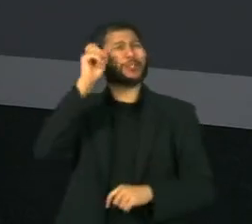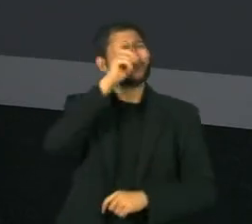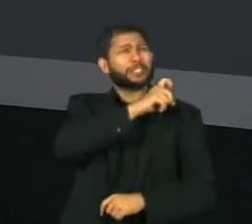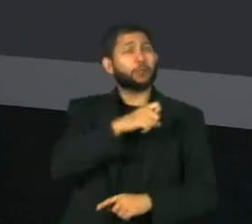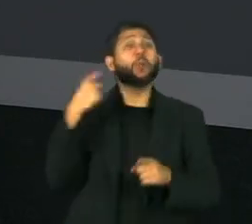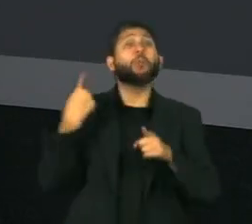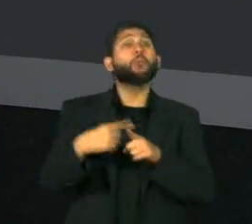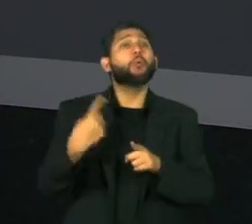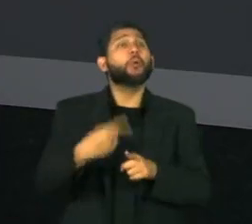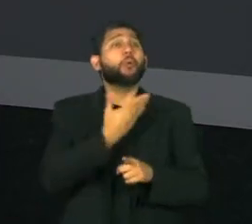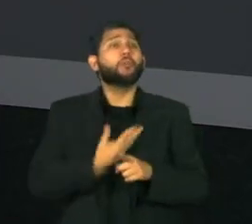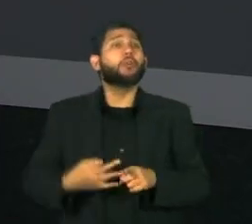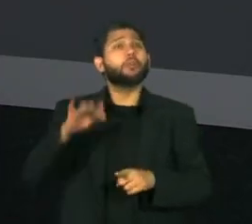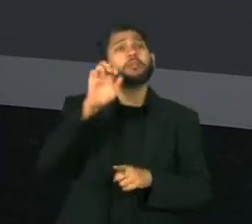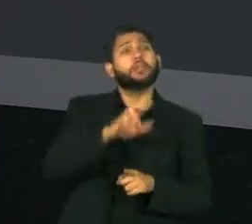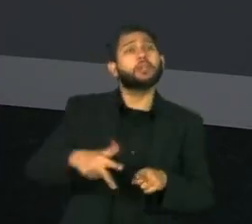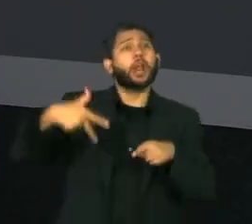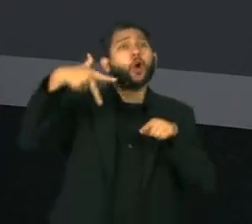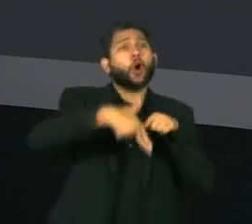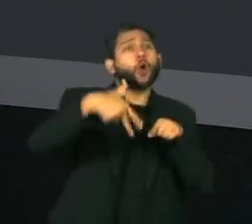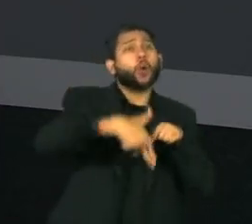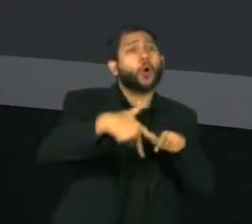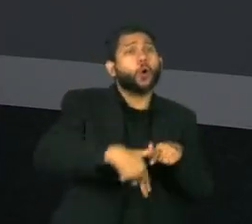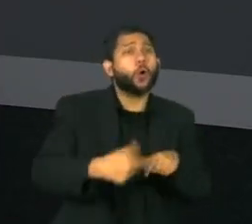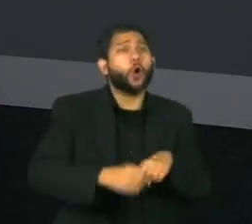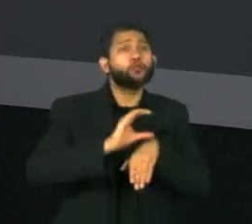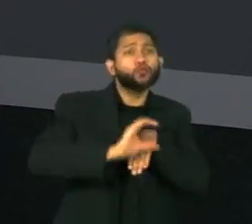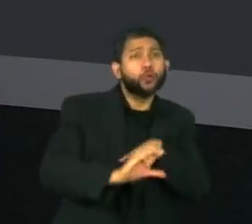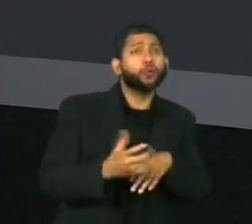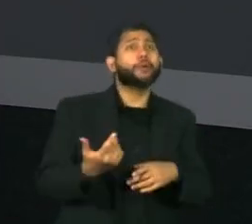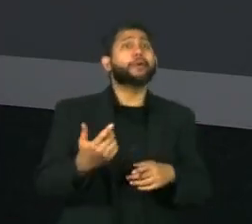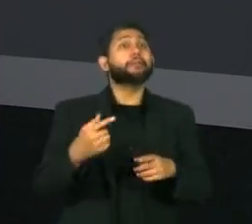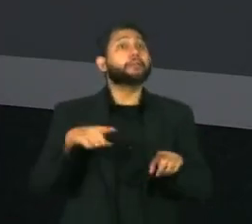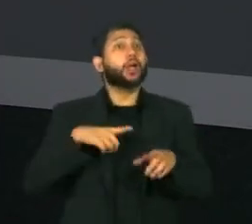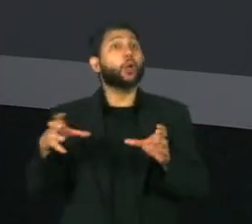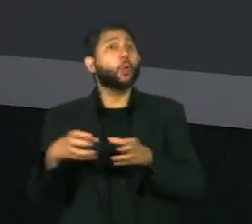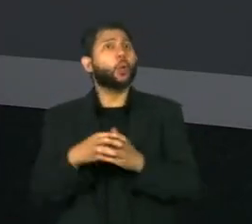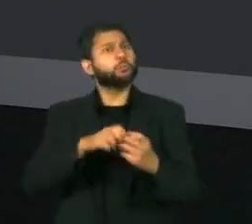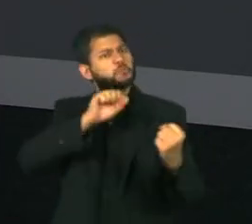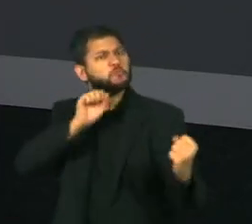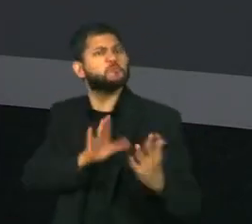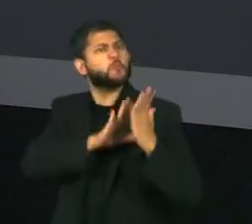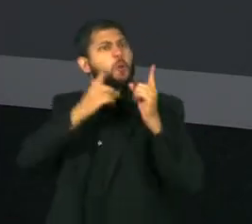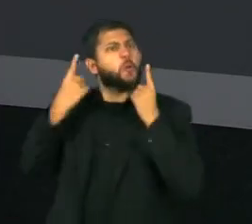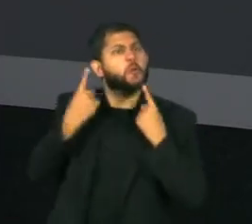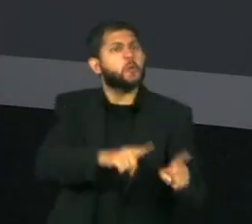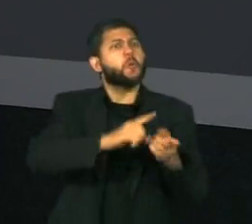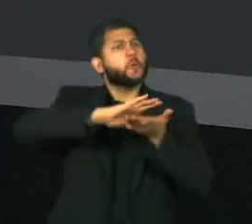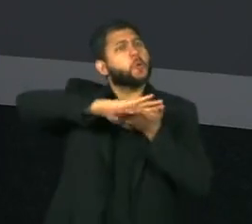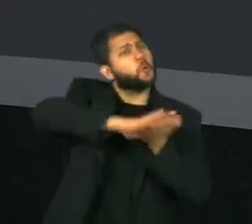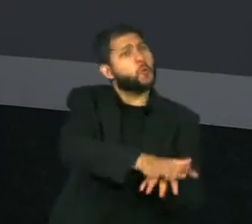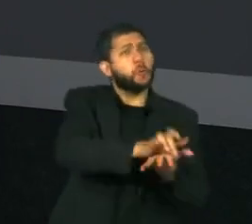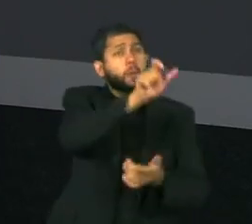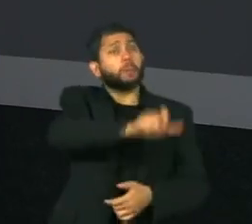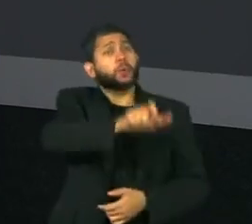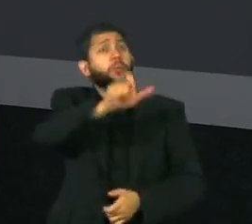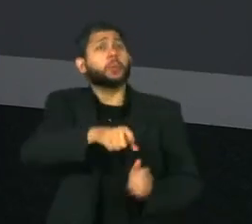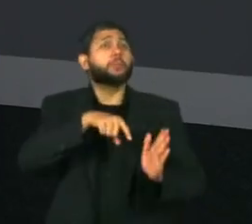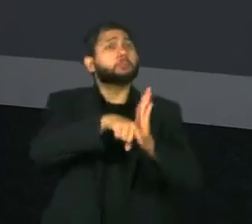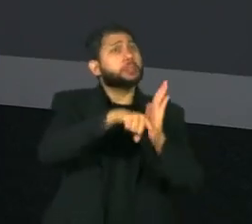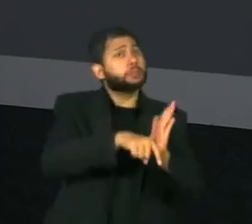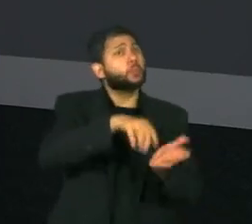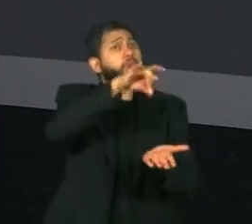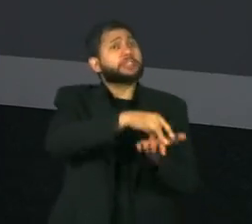com corte de recursos, né, com ataques, às vezes até frontais, né, de pessoas que estão em